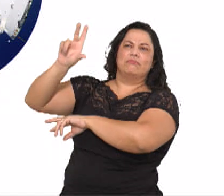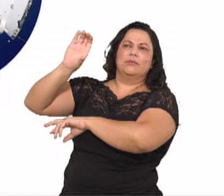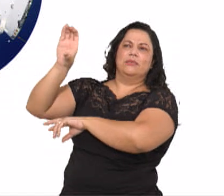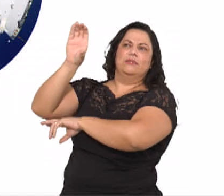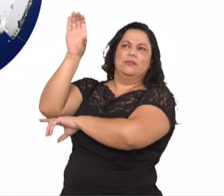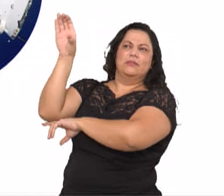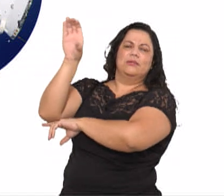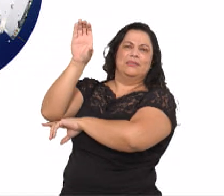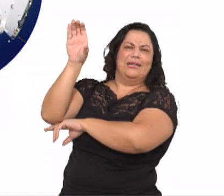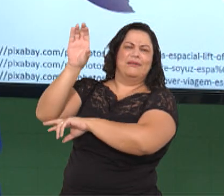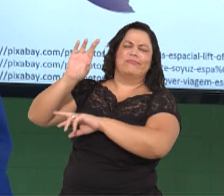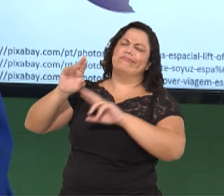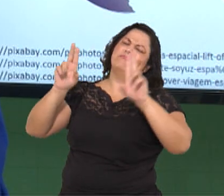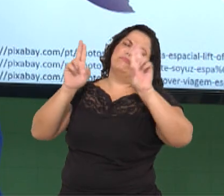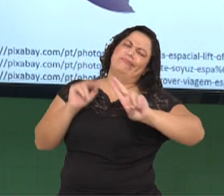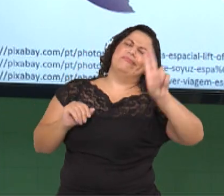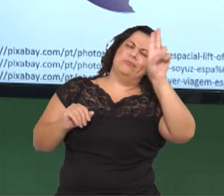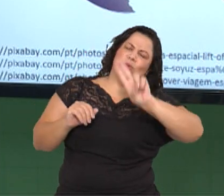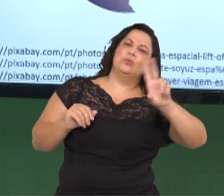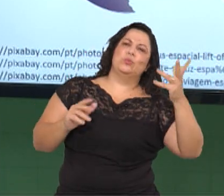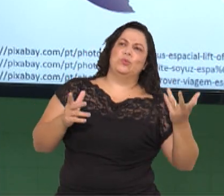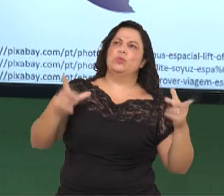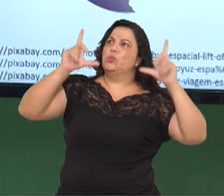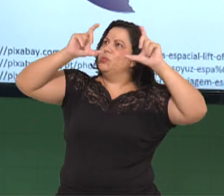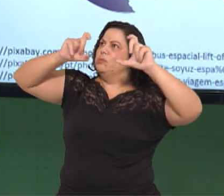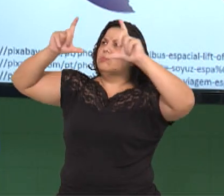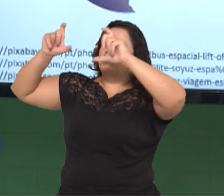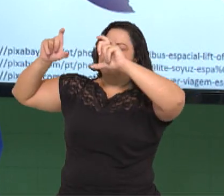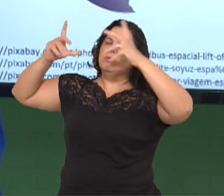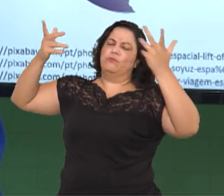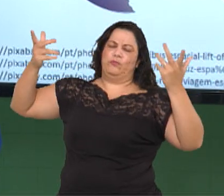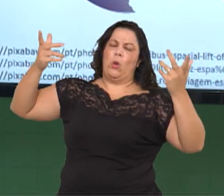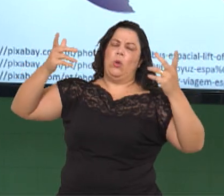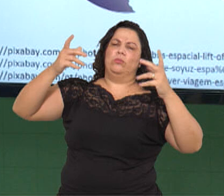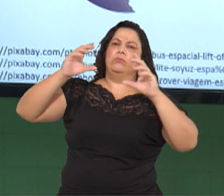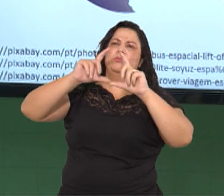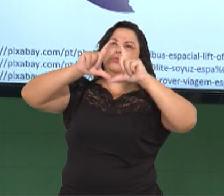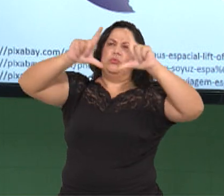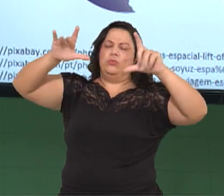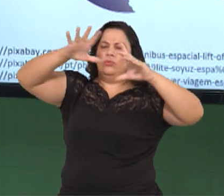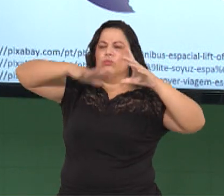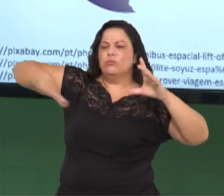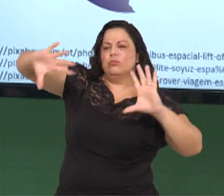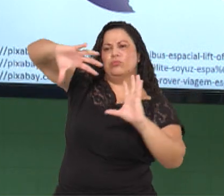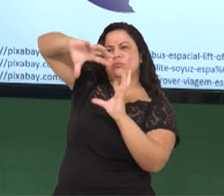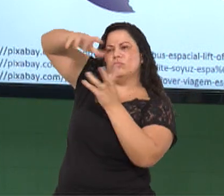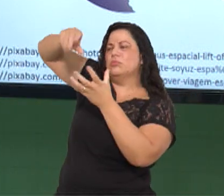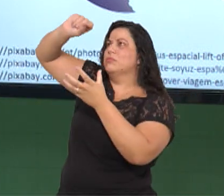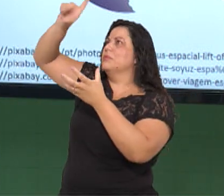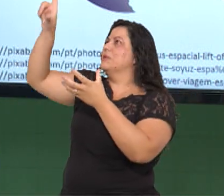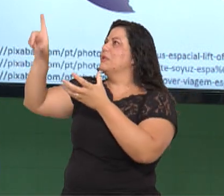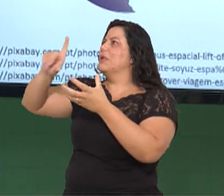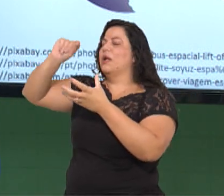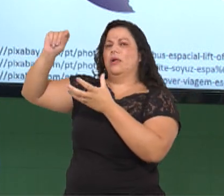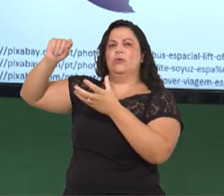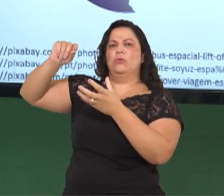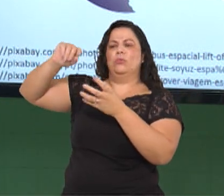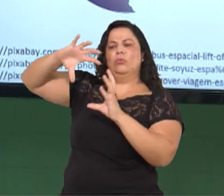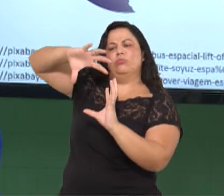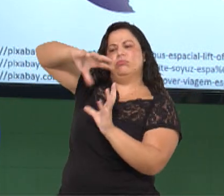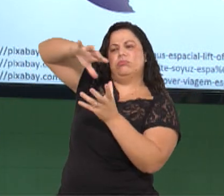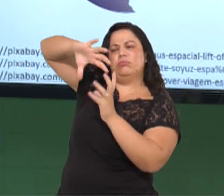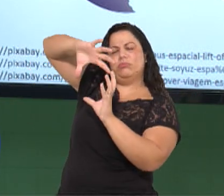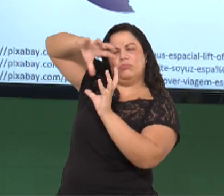ter os usos de satélite. Eles retiram fotos em alta definição do espaço, da Lua, da própria